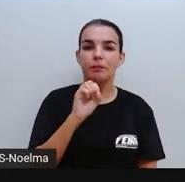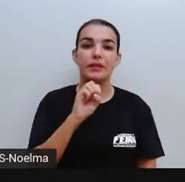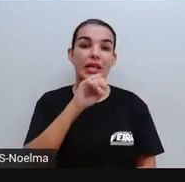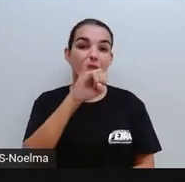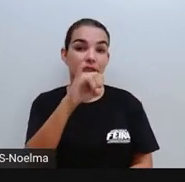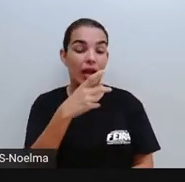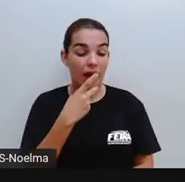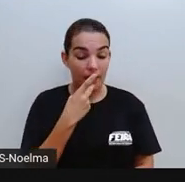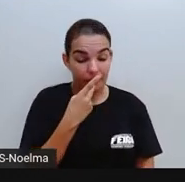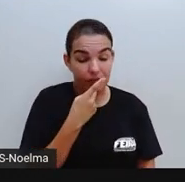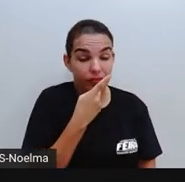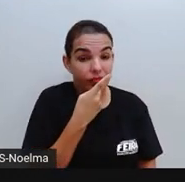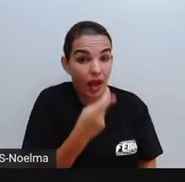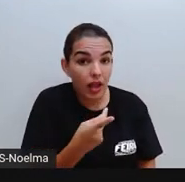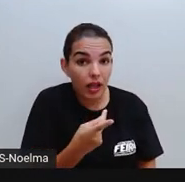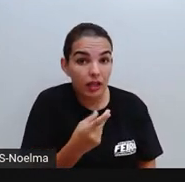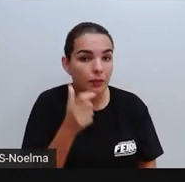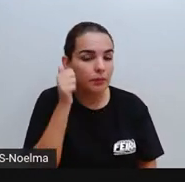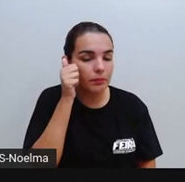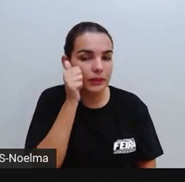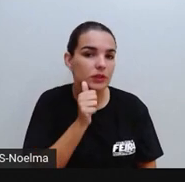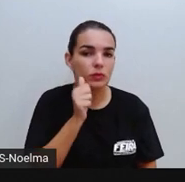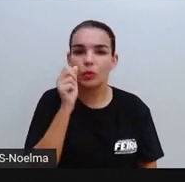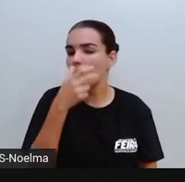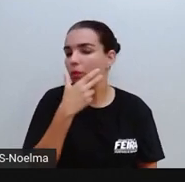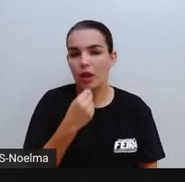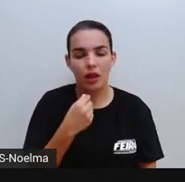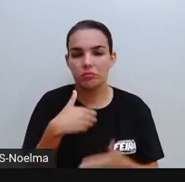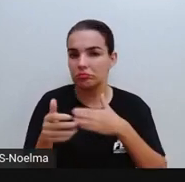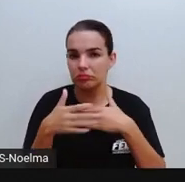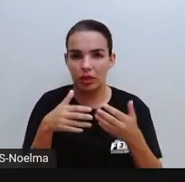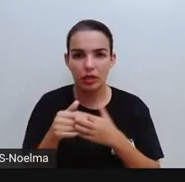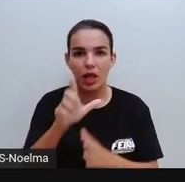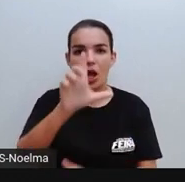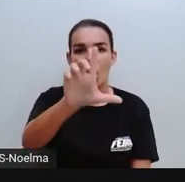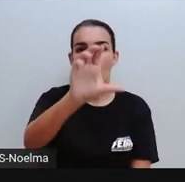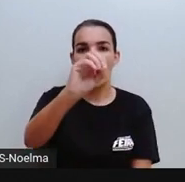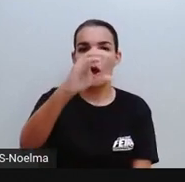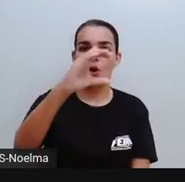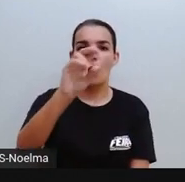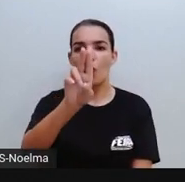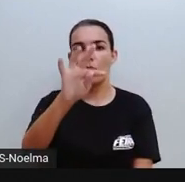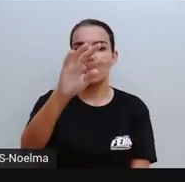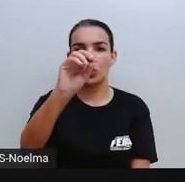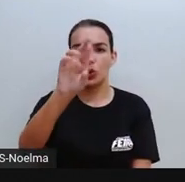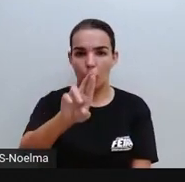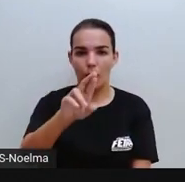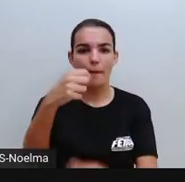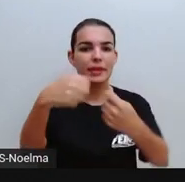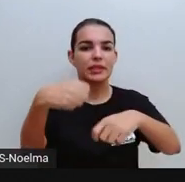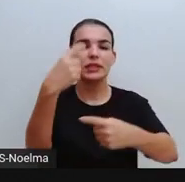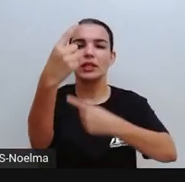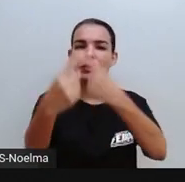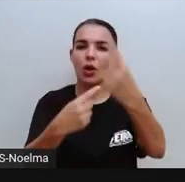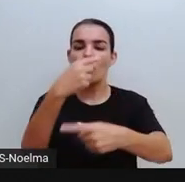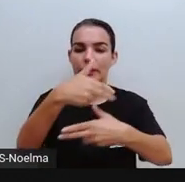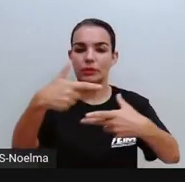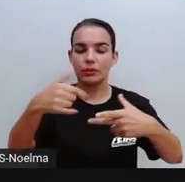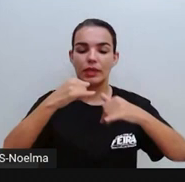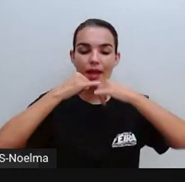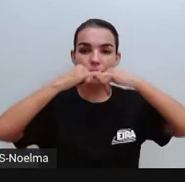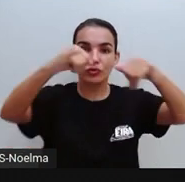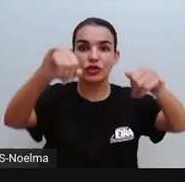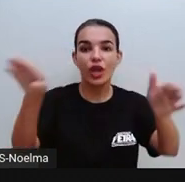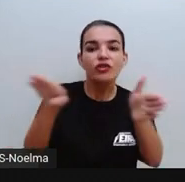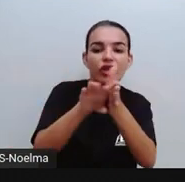seja quem for falar tá porque é a gente precisa ir de alguns recursos só para que a